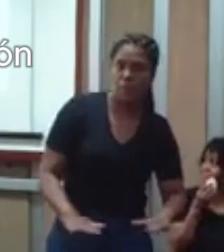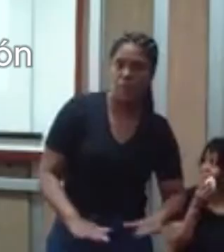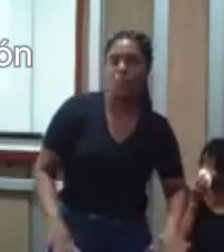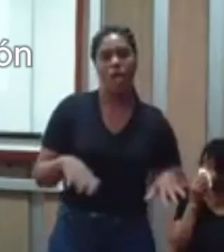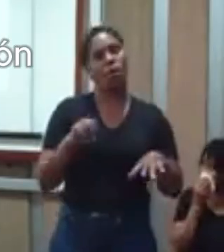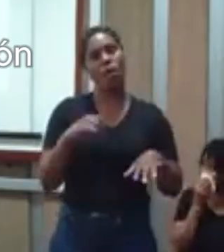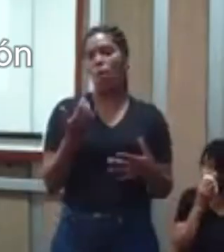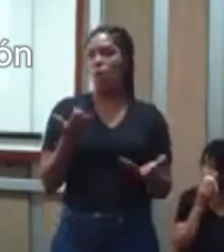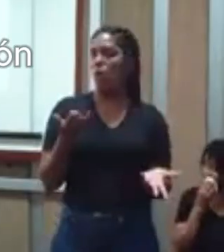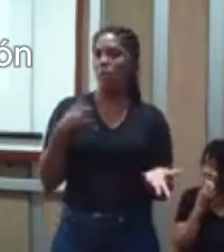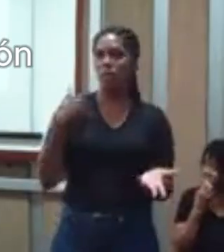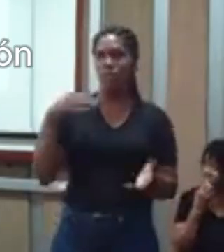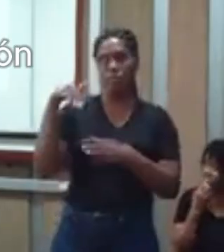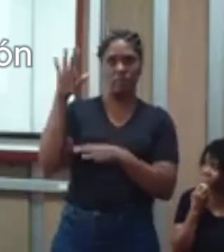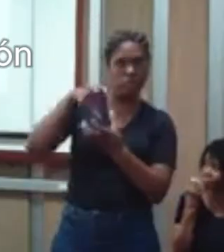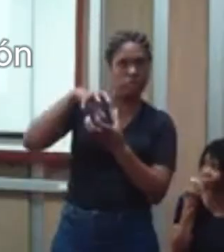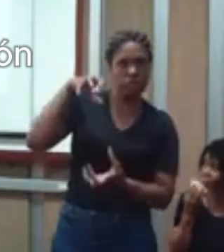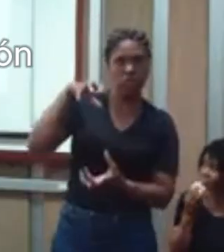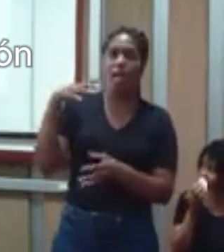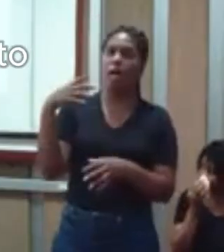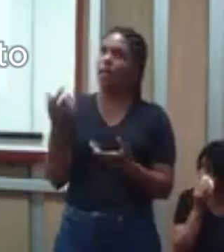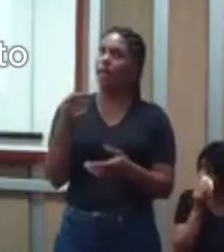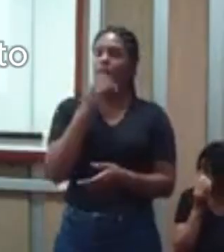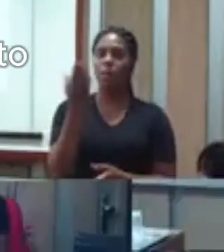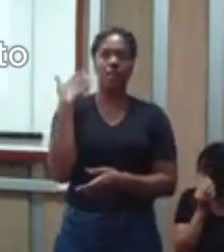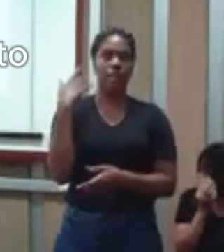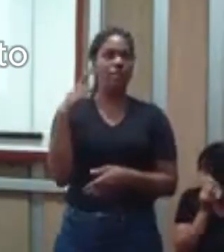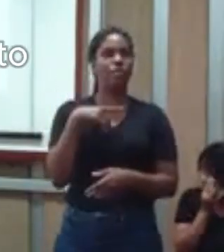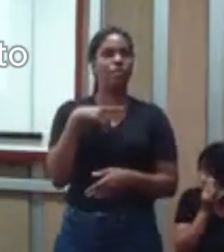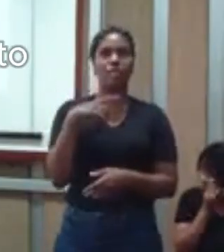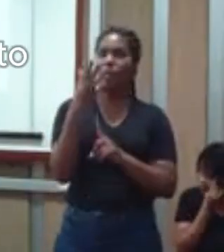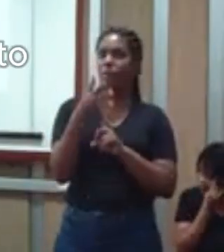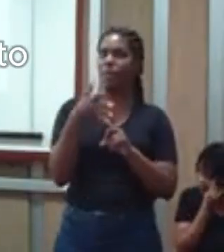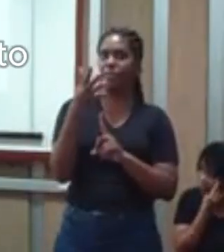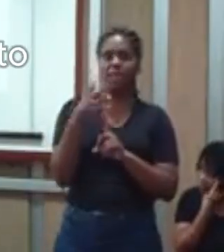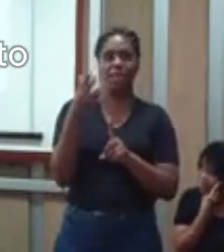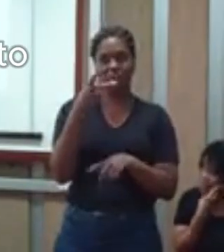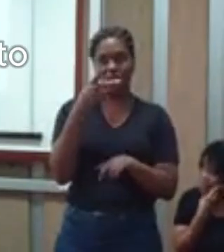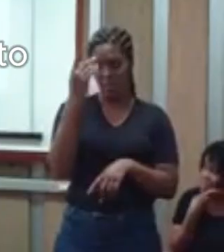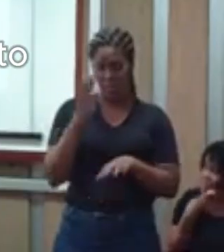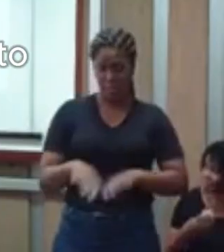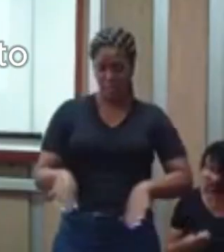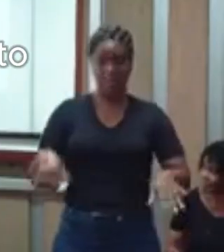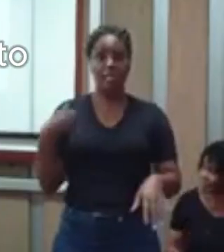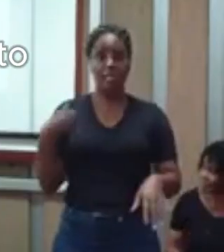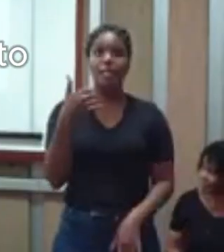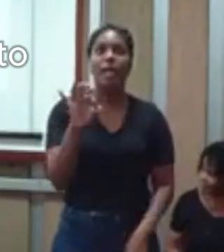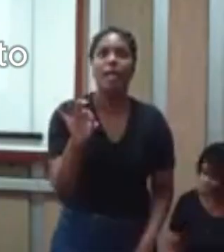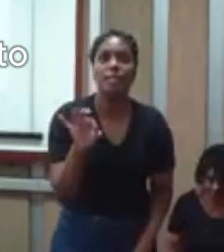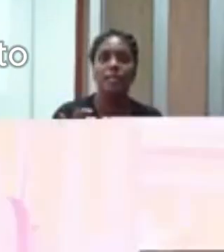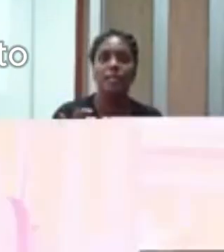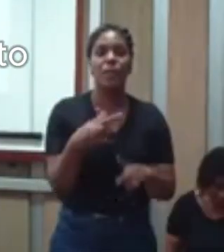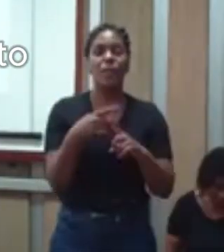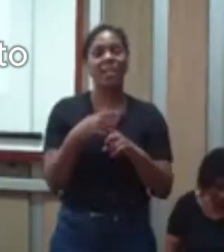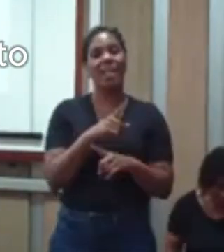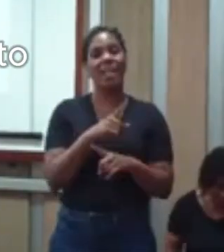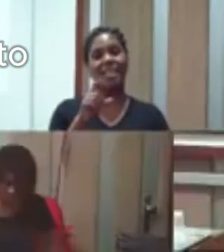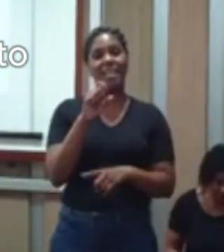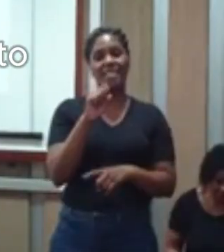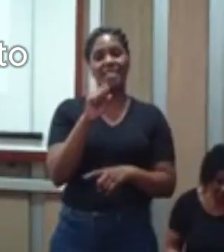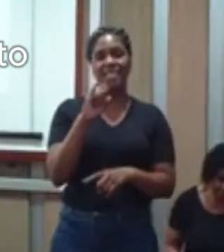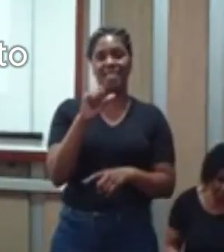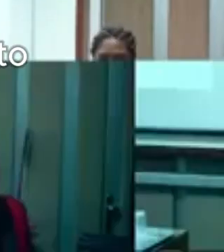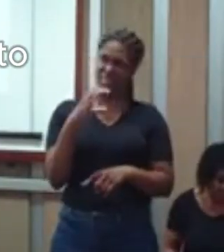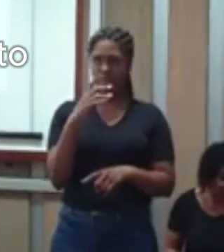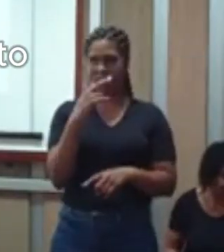crianças de 10 anos. Esse era de improviso, porque teve um problema com o ônibus na SIAC, um evento